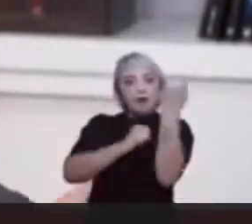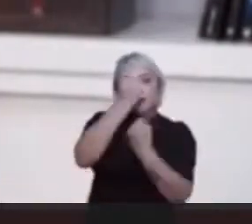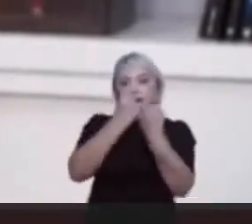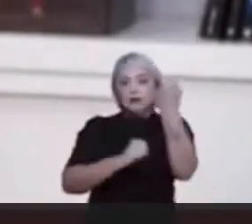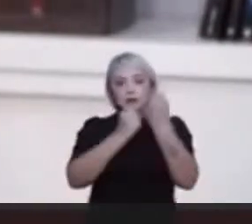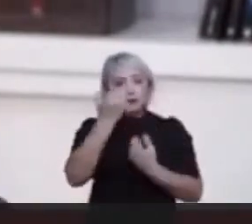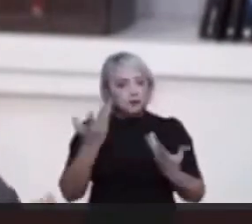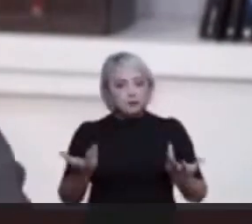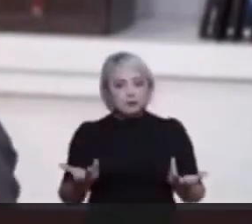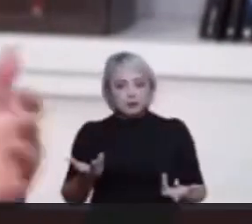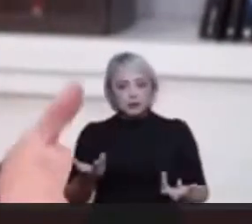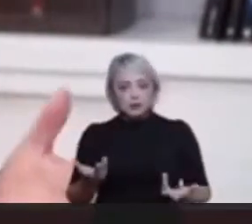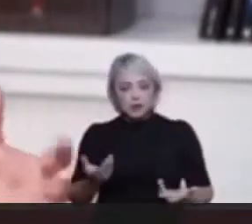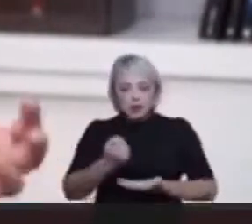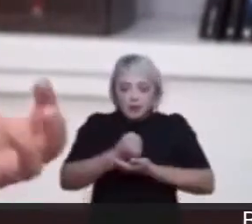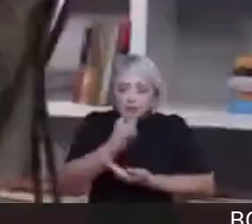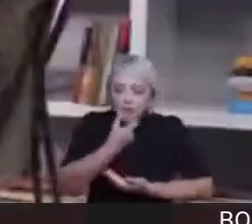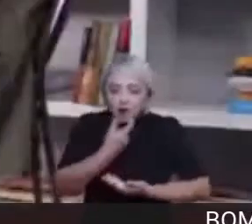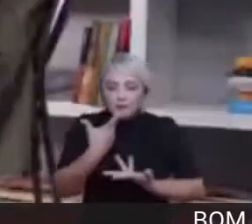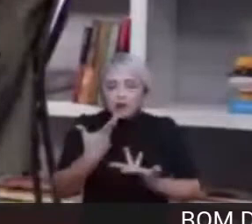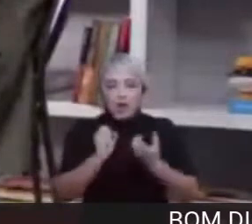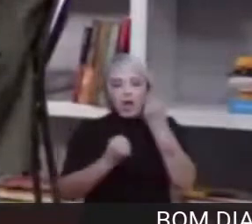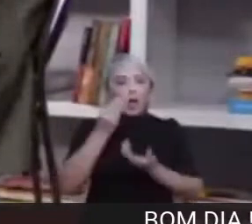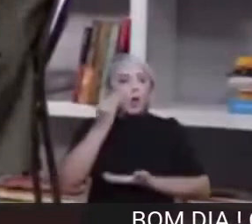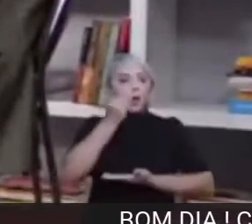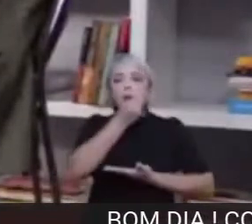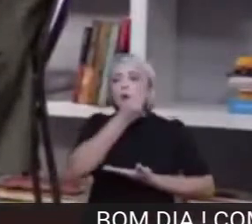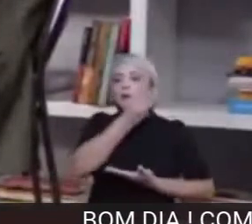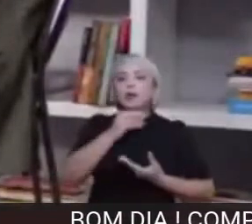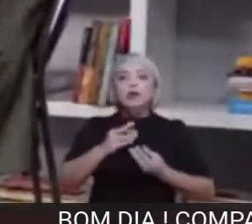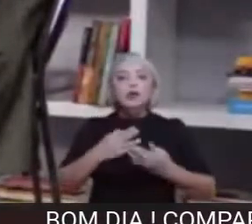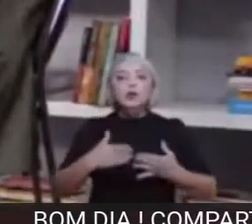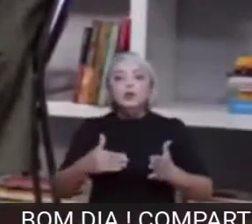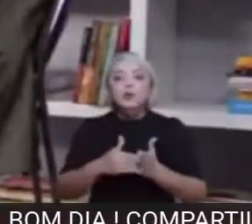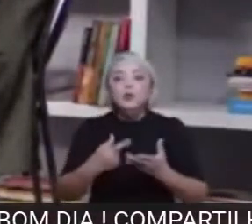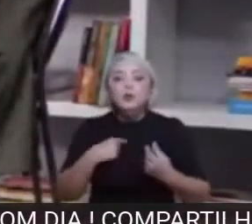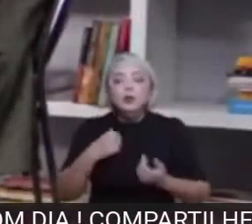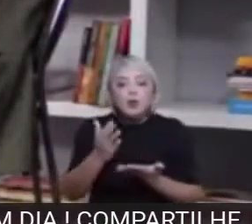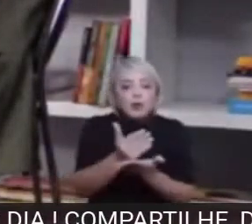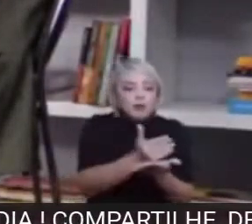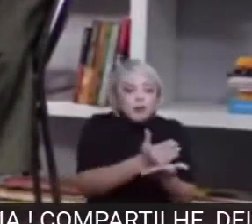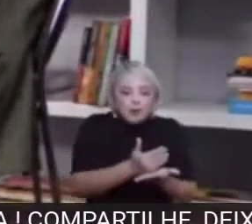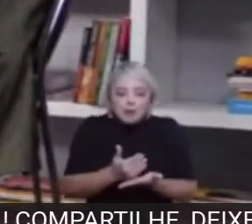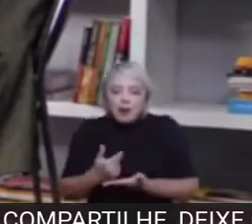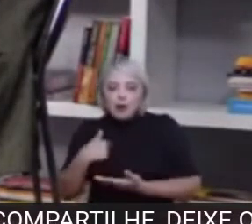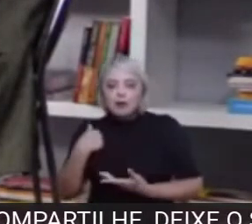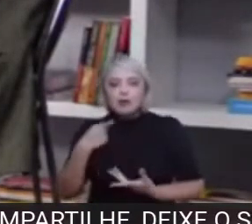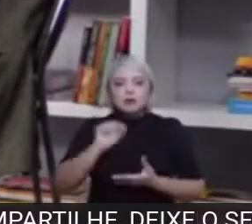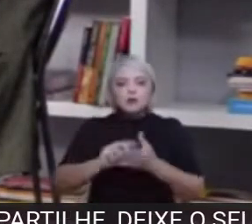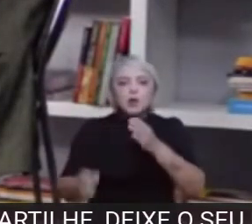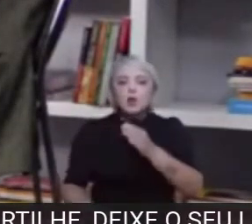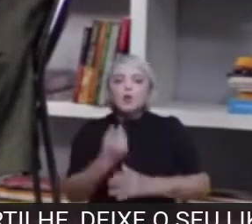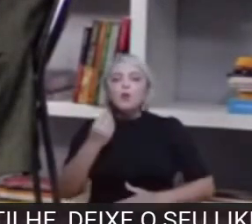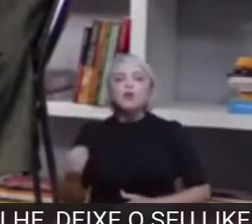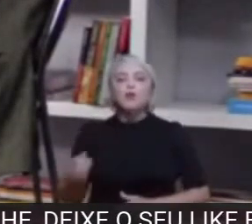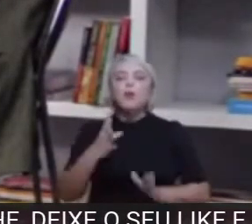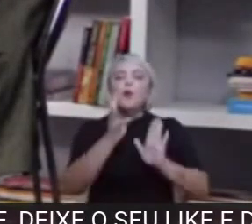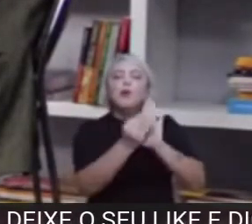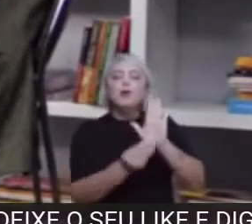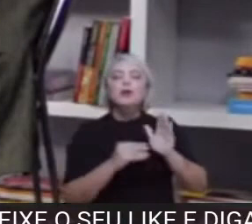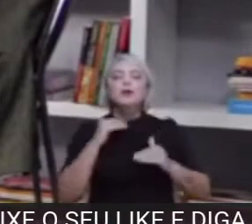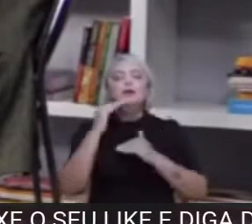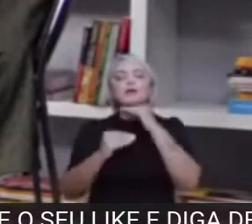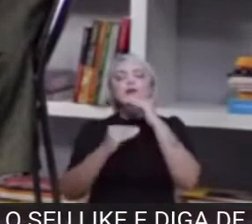de farmácia, para a indústria de cosméticos, ou seja, tudo que puder tirar. É porque você precisa criar, inclusive, um novo modelo de desenvolvimento na